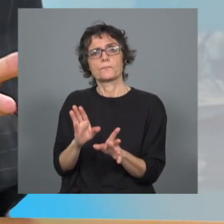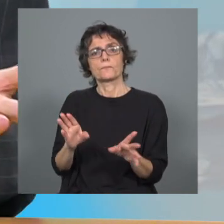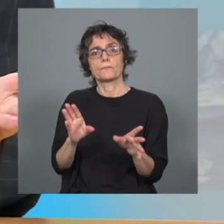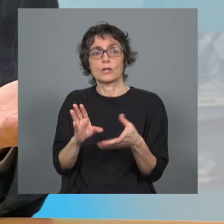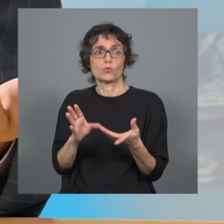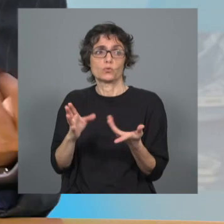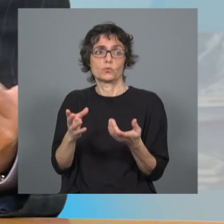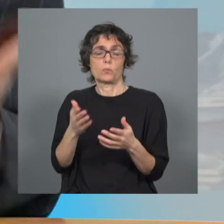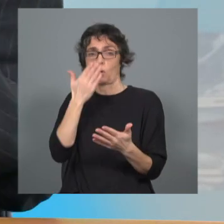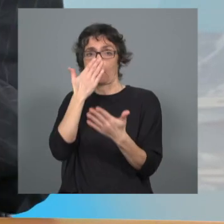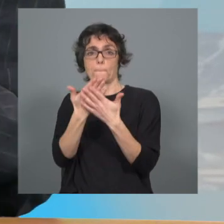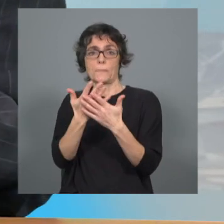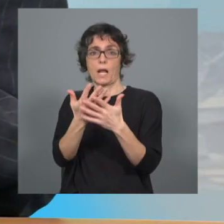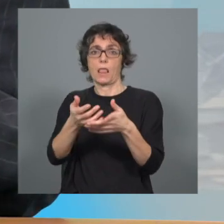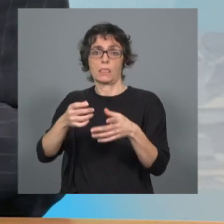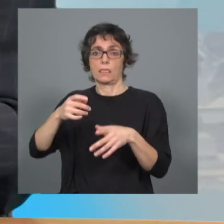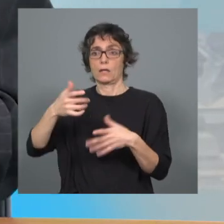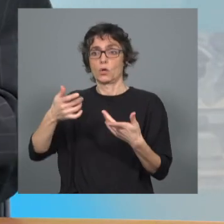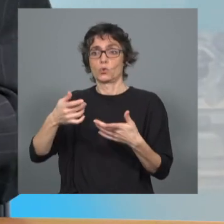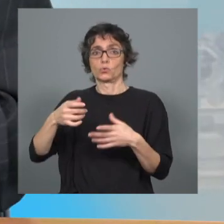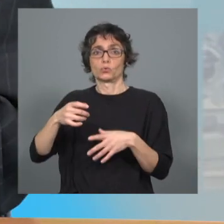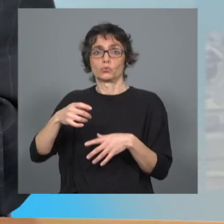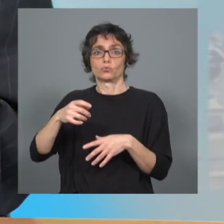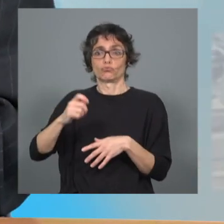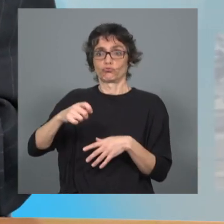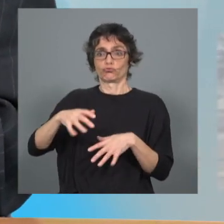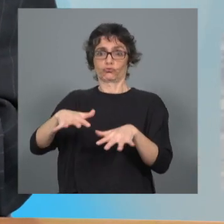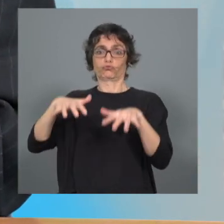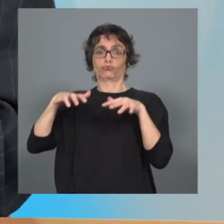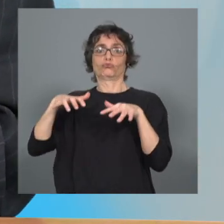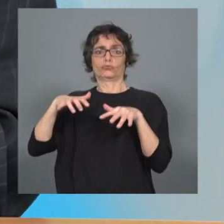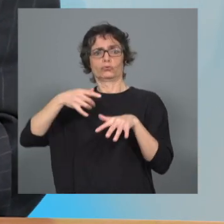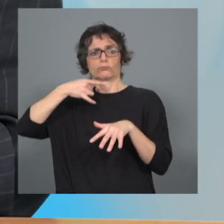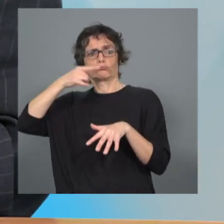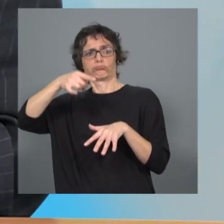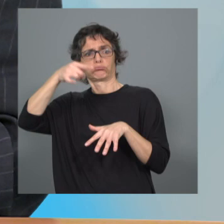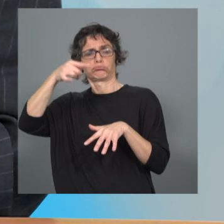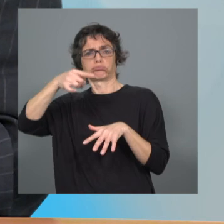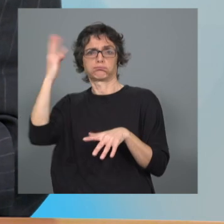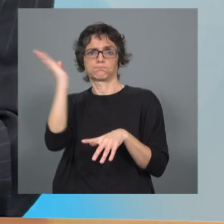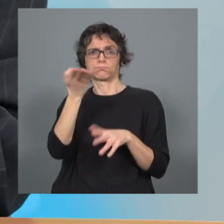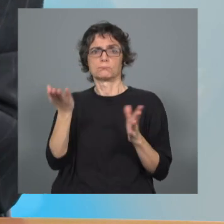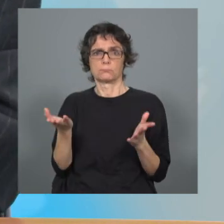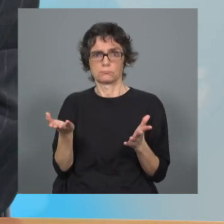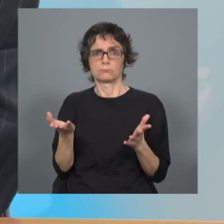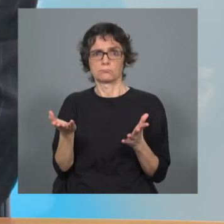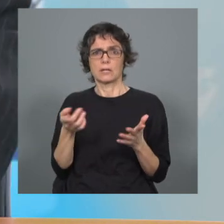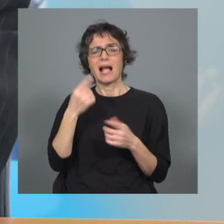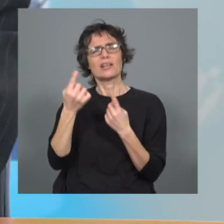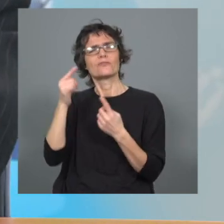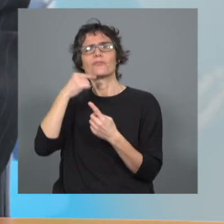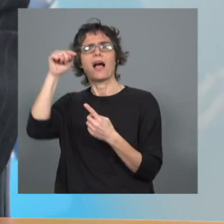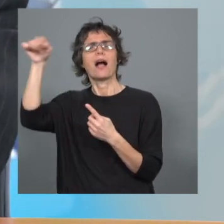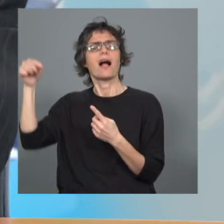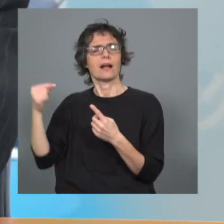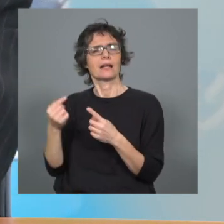judiciária que existia. Às vezes há autores que dizem que esta prática era meramente romana, mas não é.